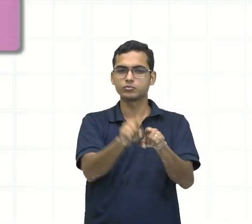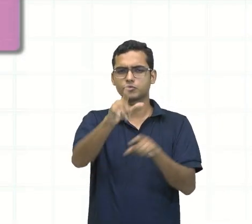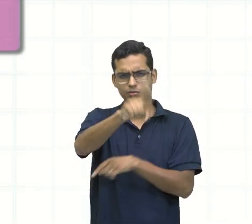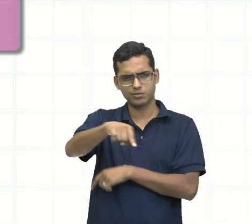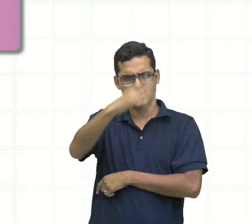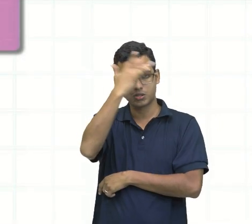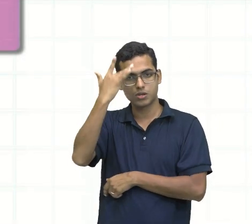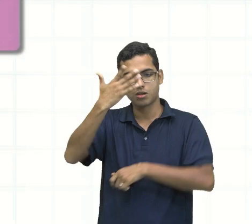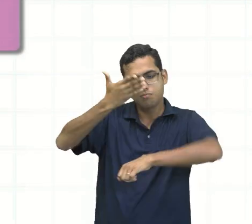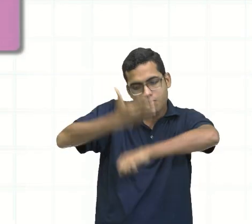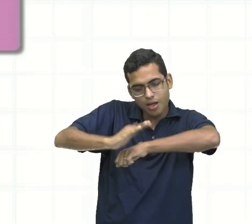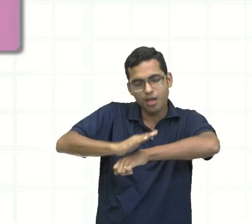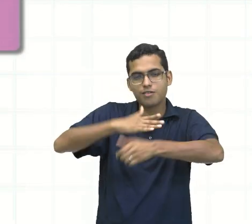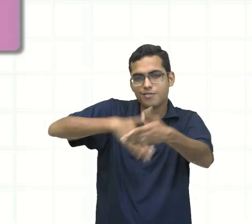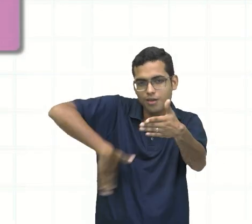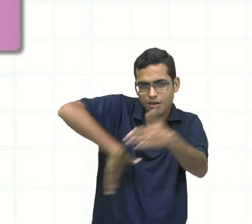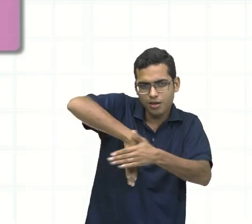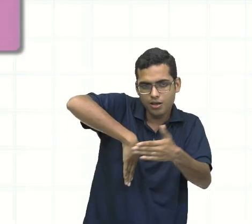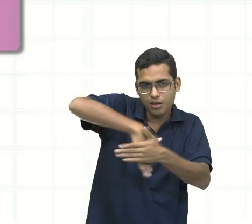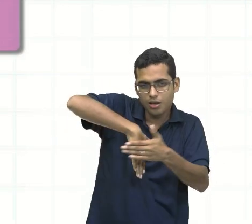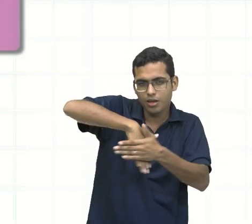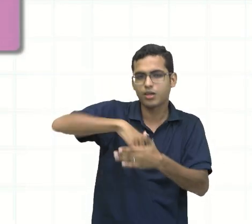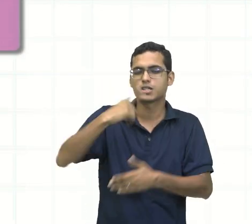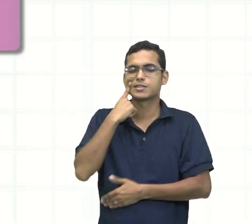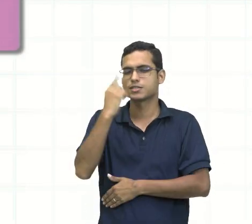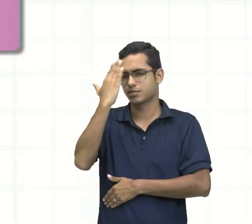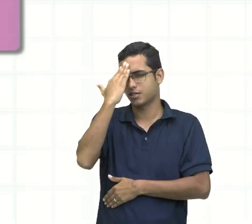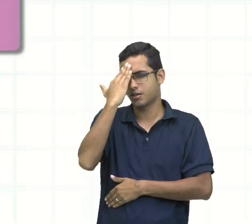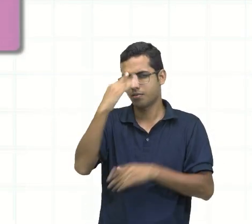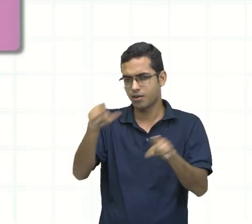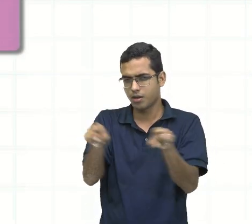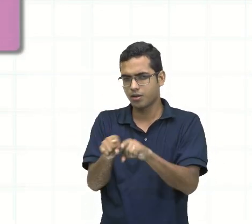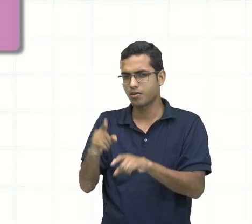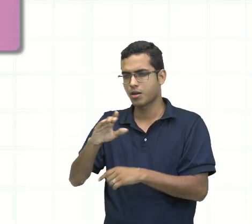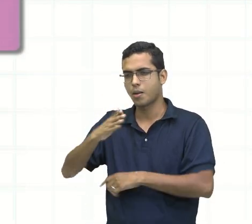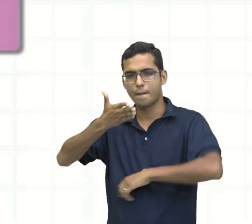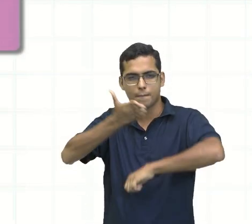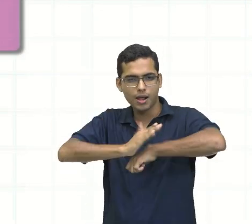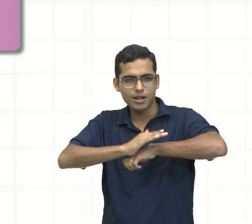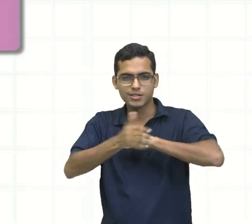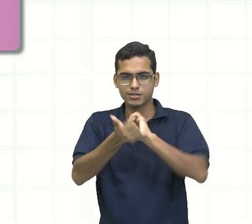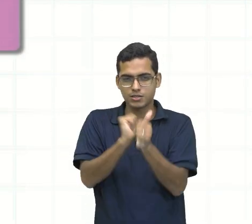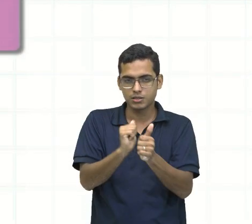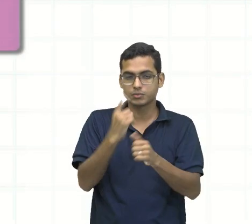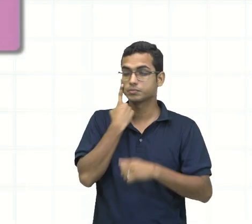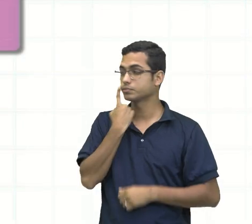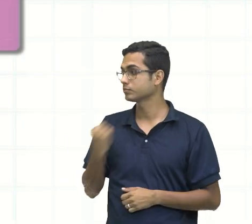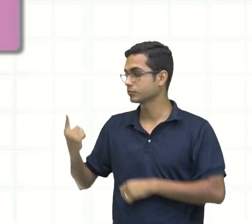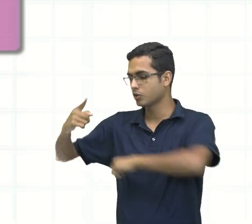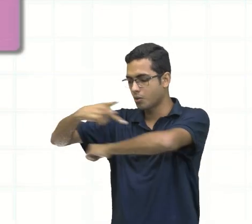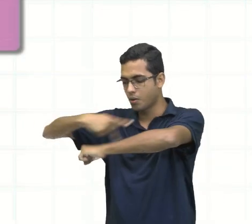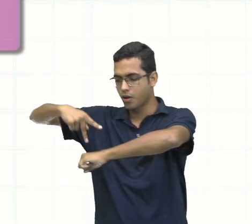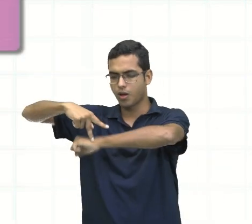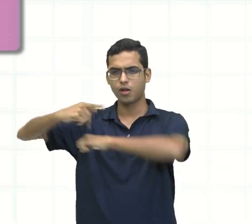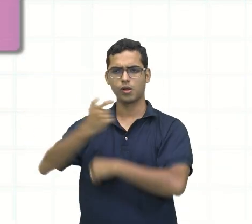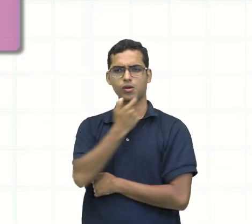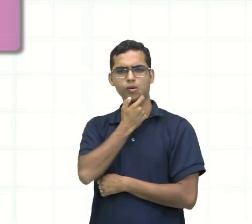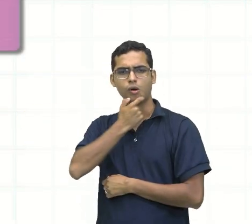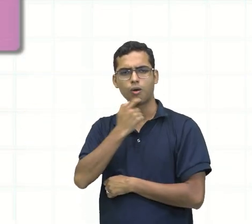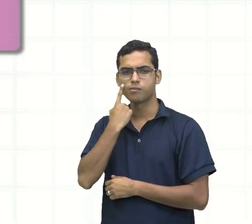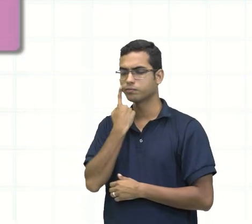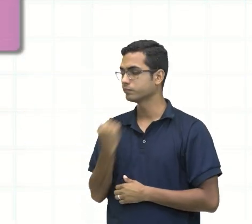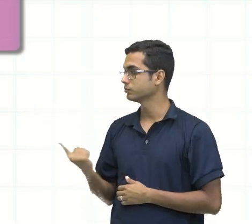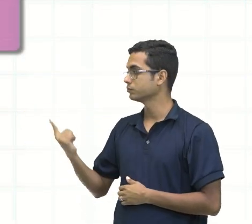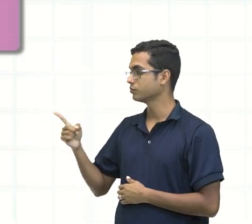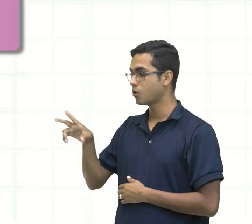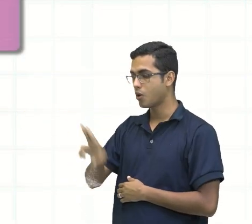nos jogos, parece essa palavra bastante. Então, na Grã-Bretanha, United Kingdom,